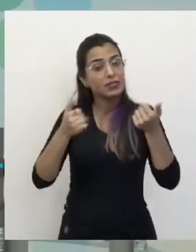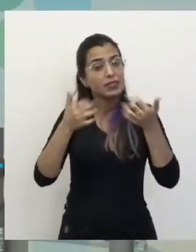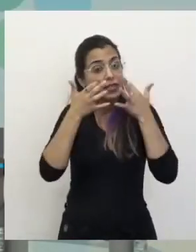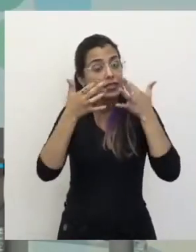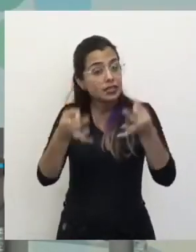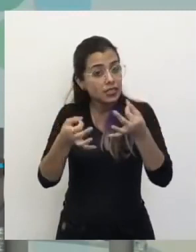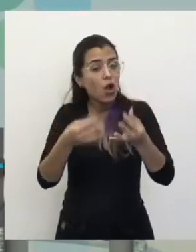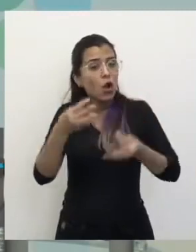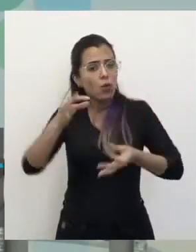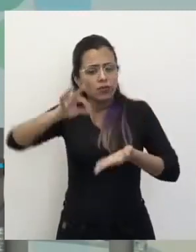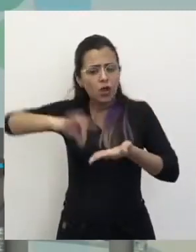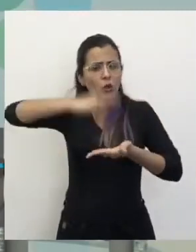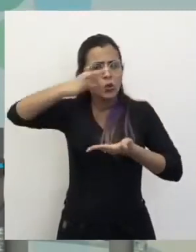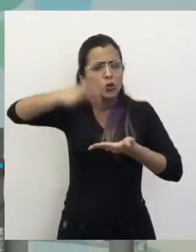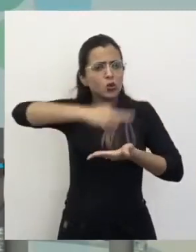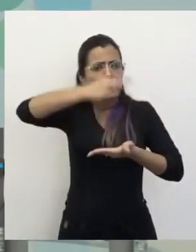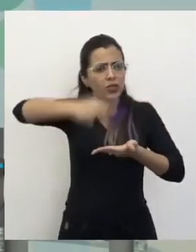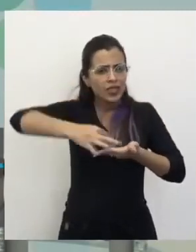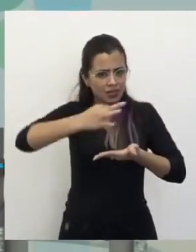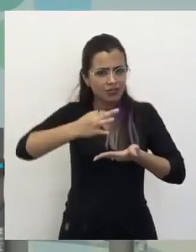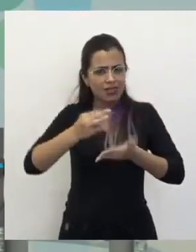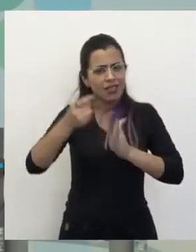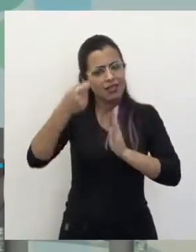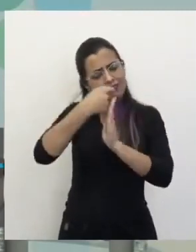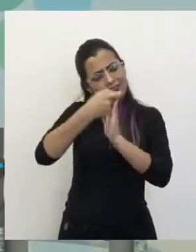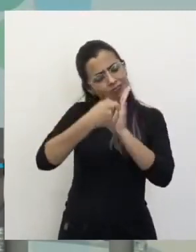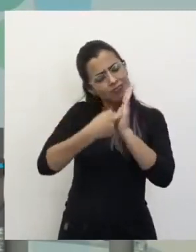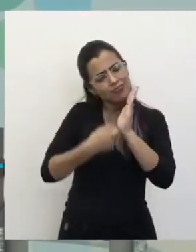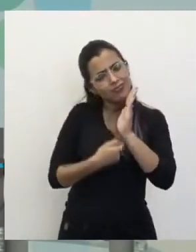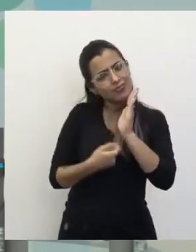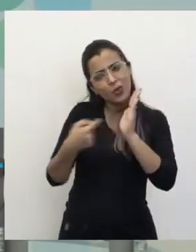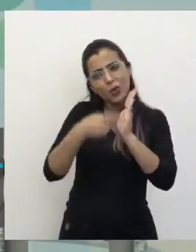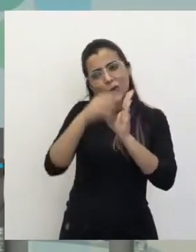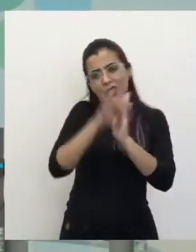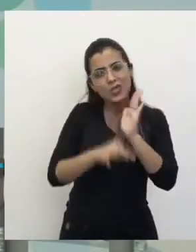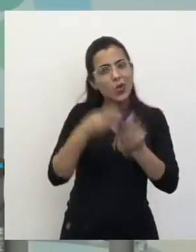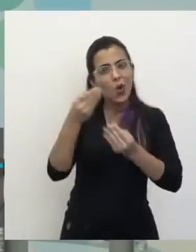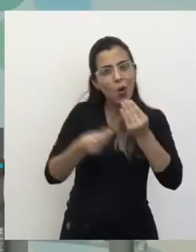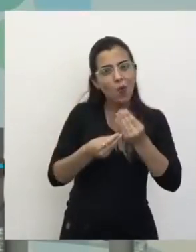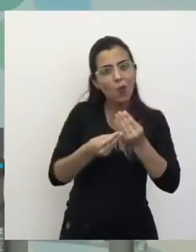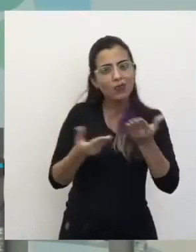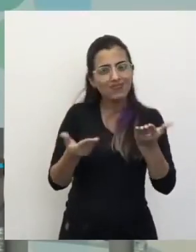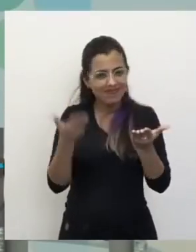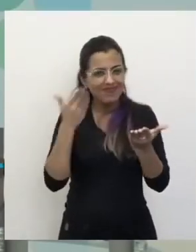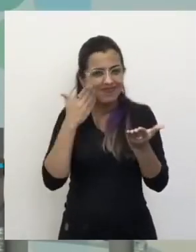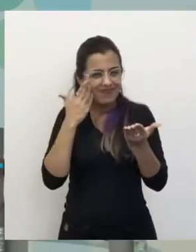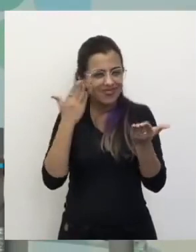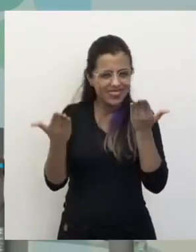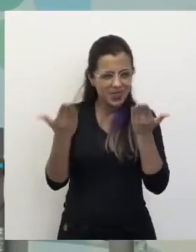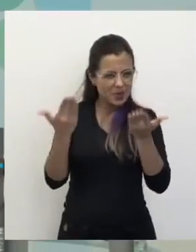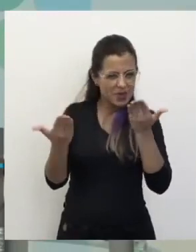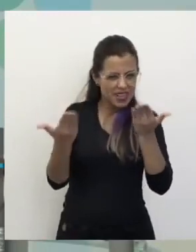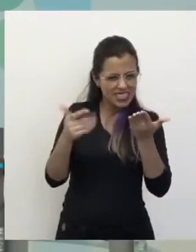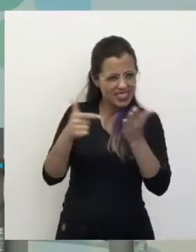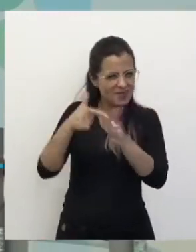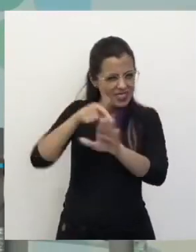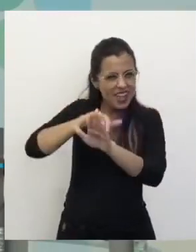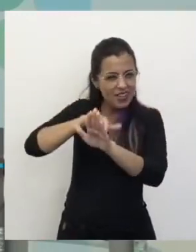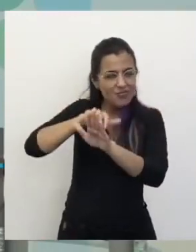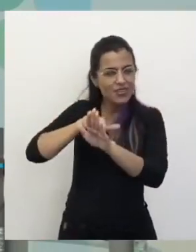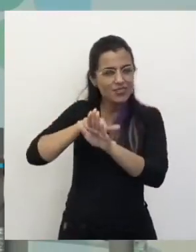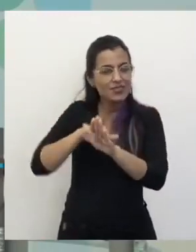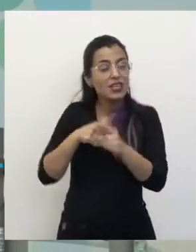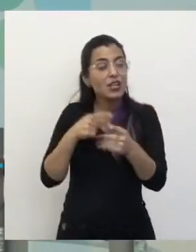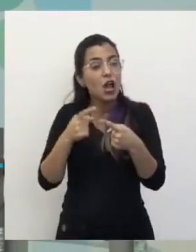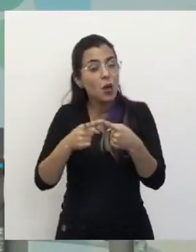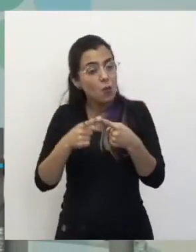está costurando o nosso texto. Colocar as preposições aí ao léu parece que é fácil, porque algumas a